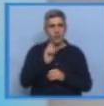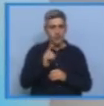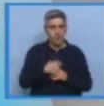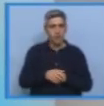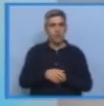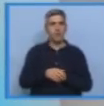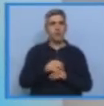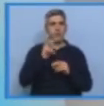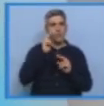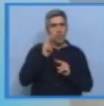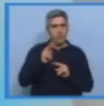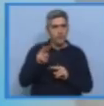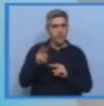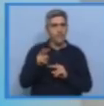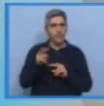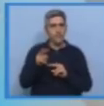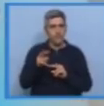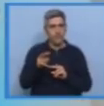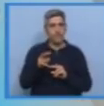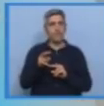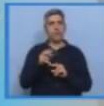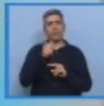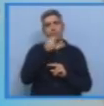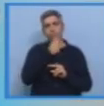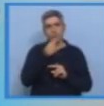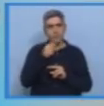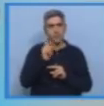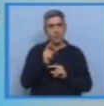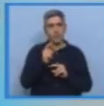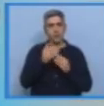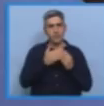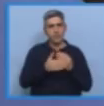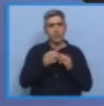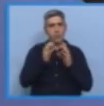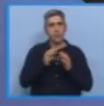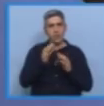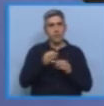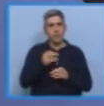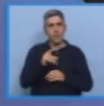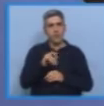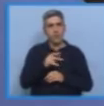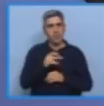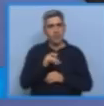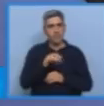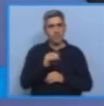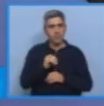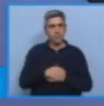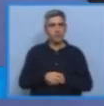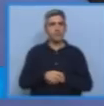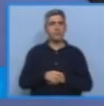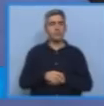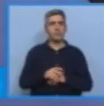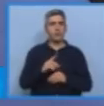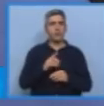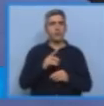de olhar e de ajudar no sofrimento é a partir dos cuidados paliativos, evidentemente, não é não é, no